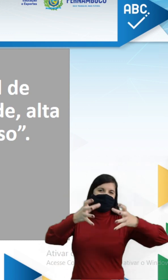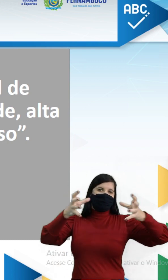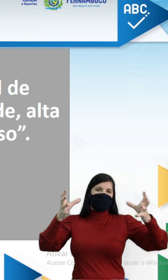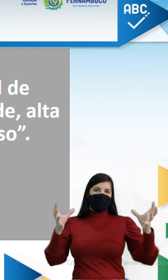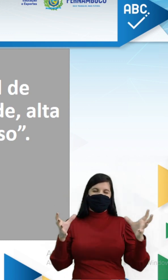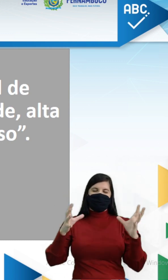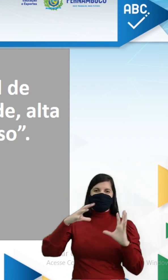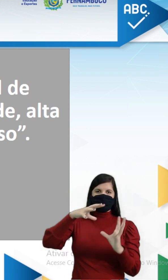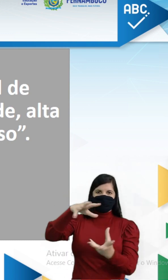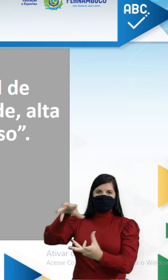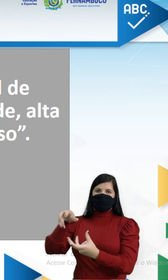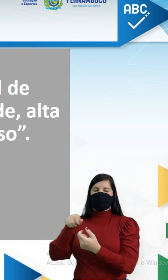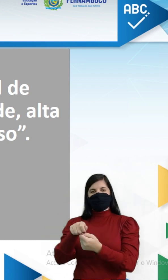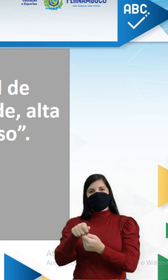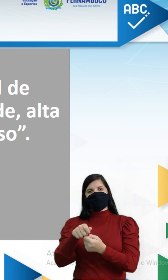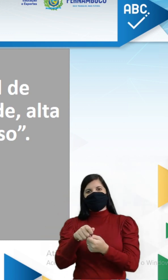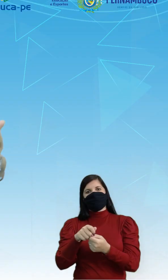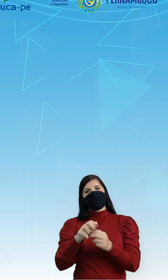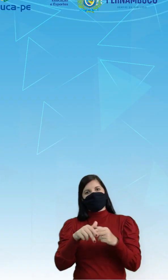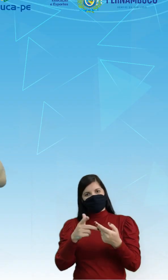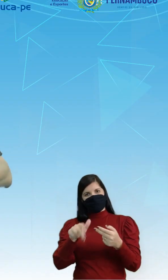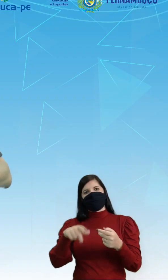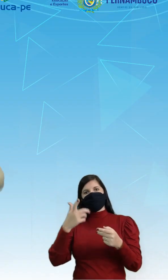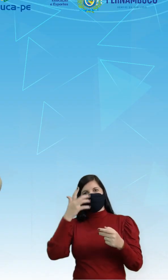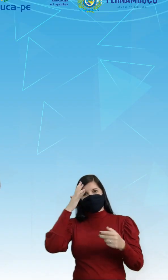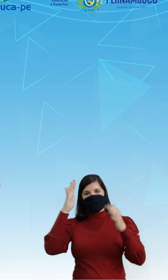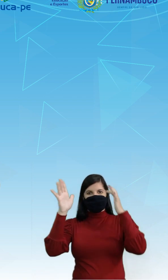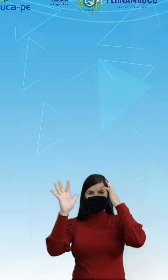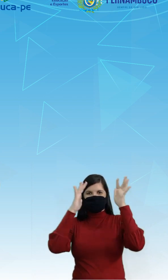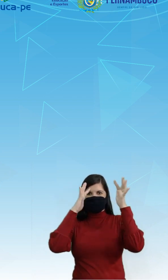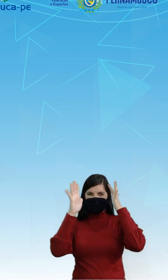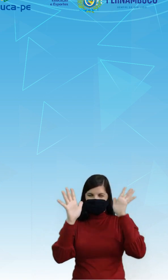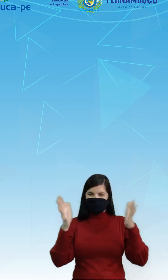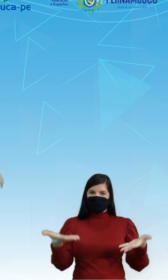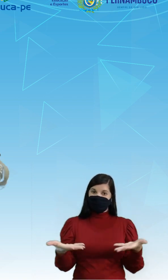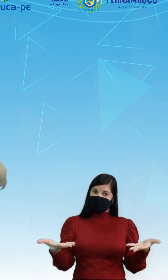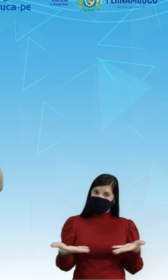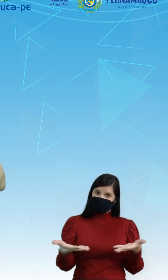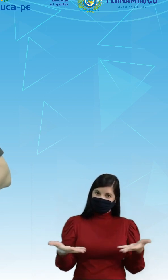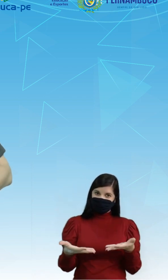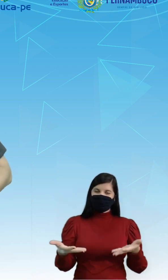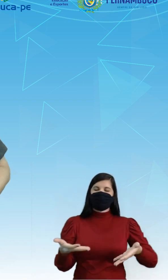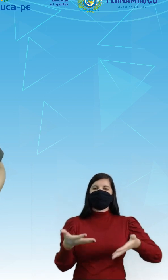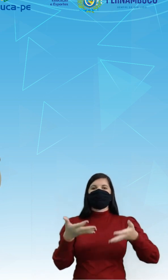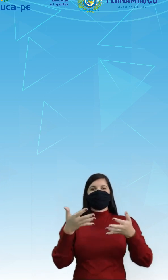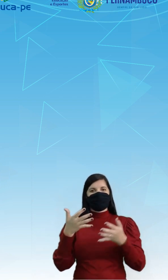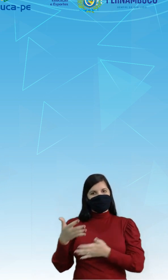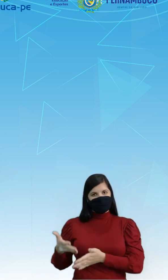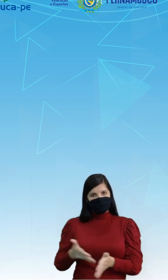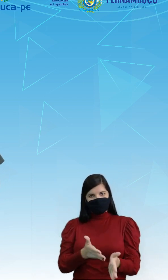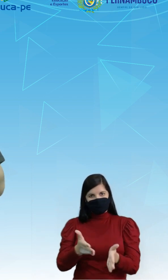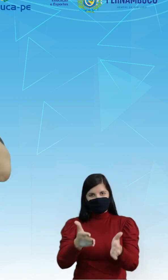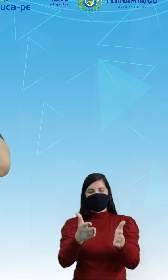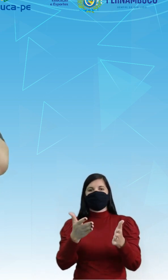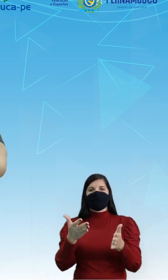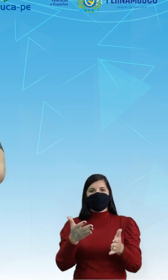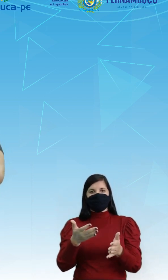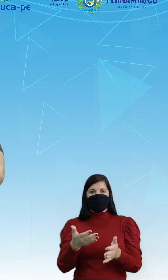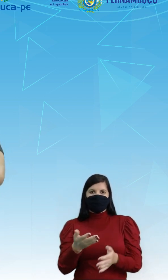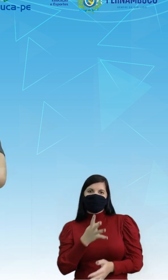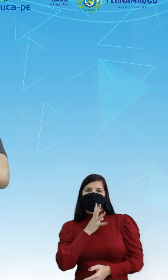como o universo. E isso aí, essa reflexão de hoje, ela vai nos conduzir ao mundo